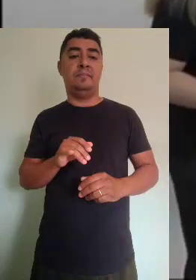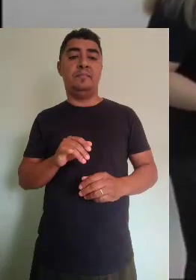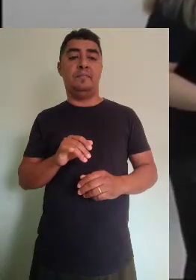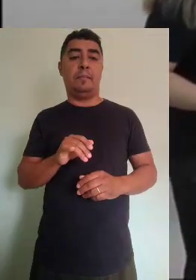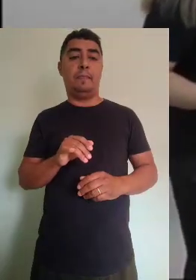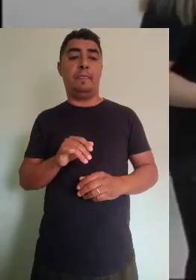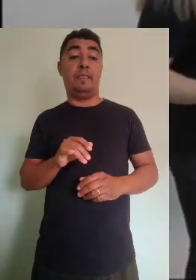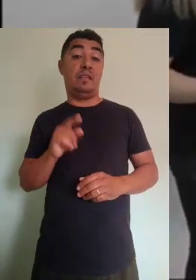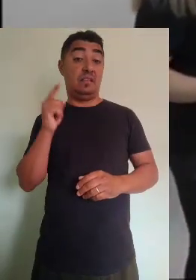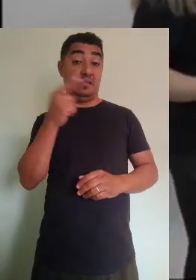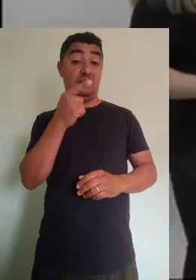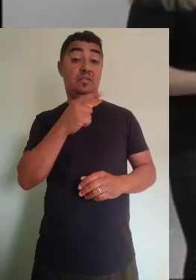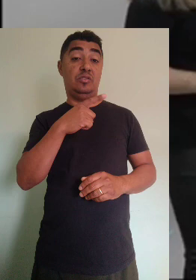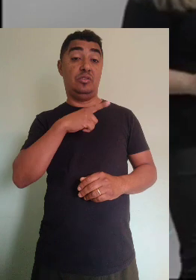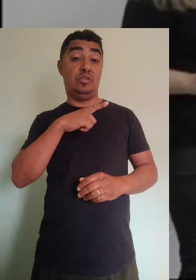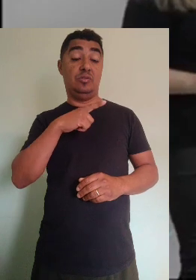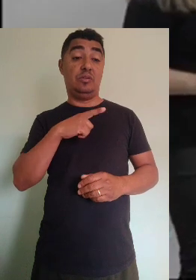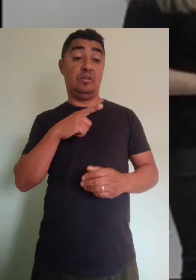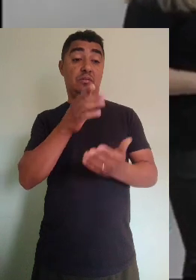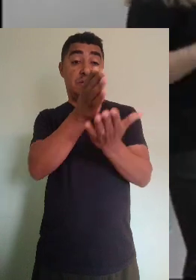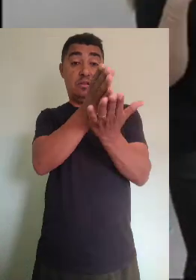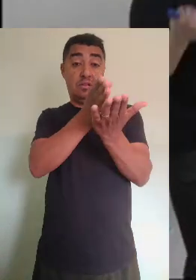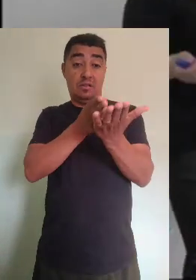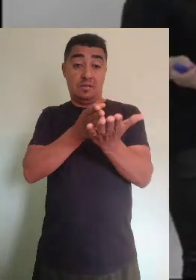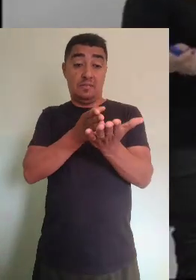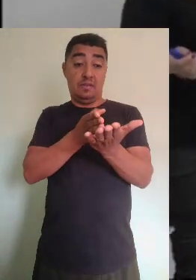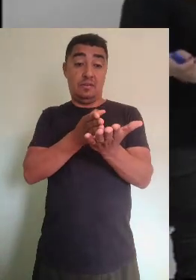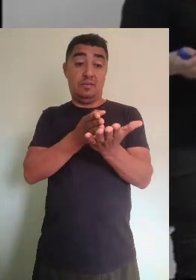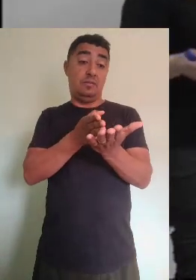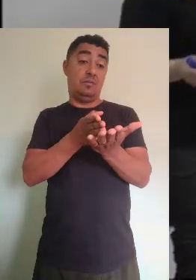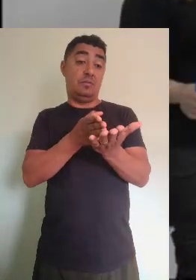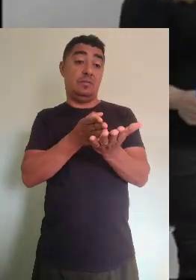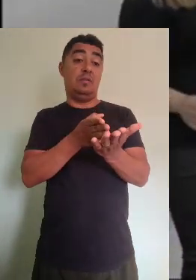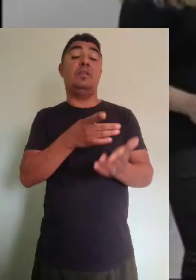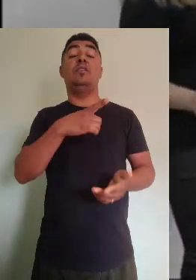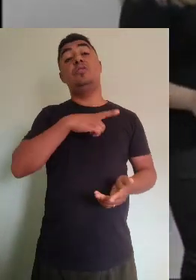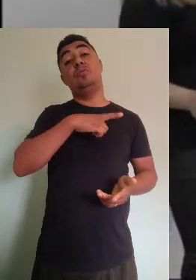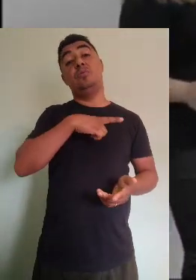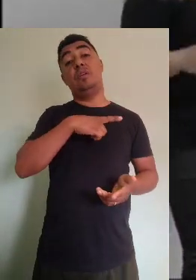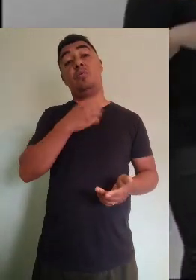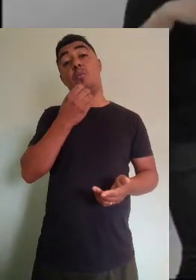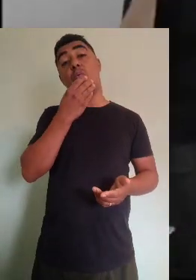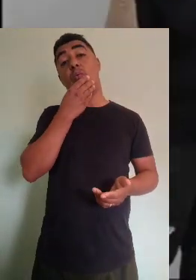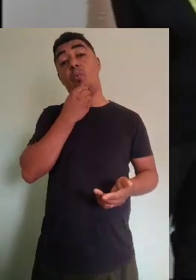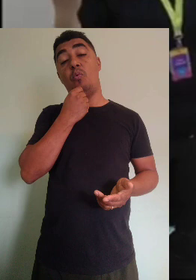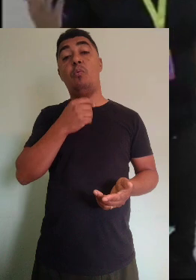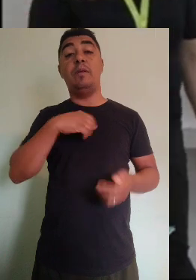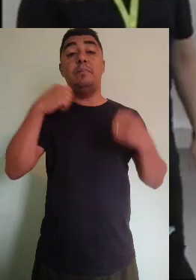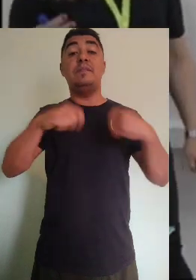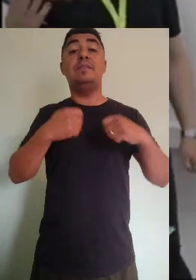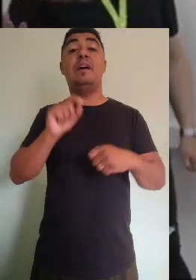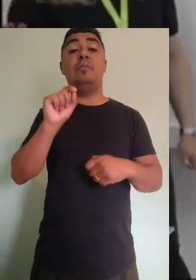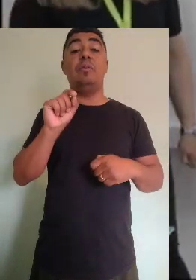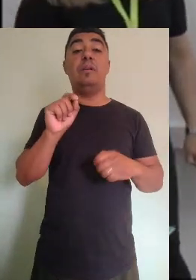E ainda, eles tinham, para poder exercer os direitos políticos, tinha que apresentar uma